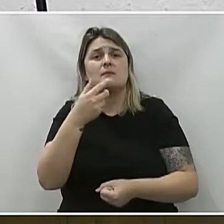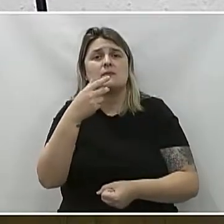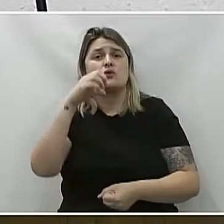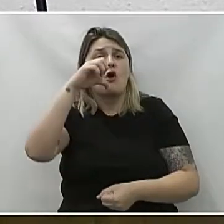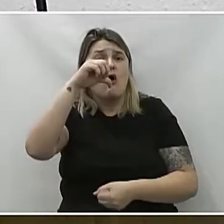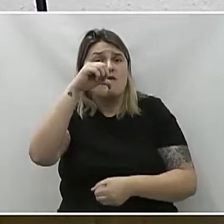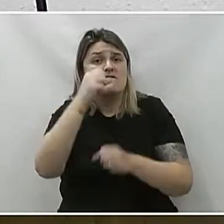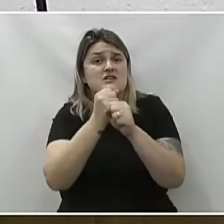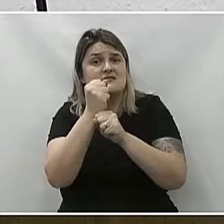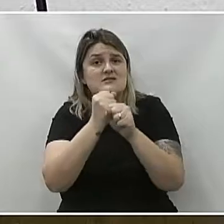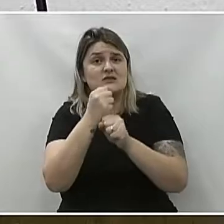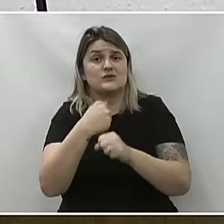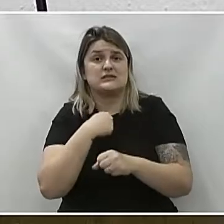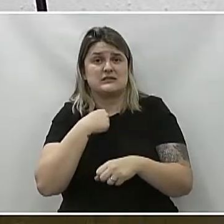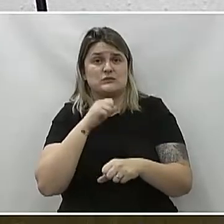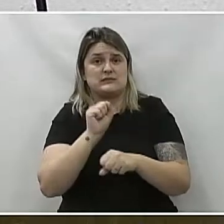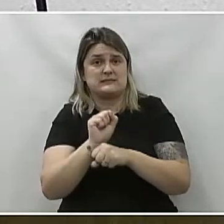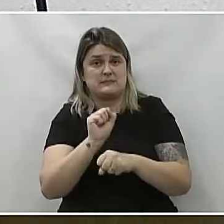anos.